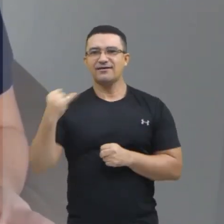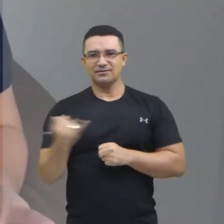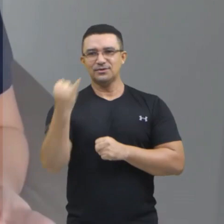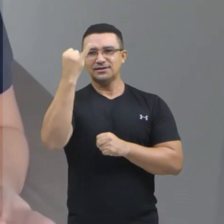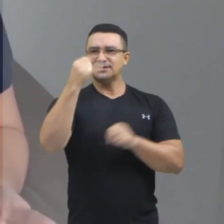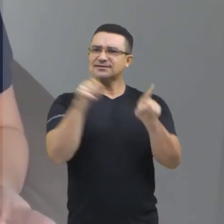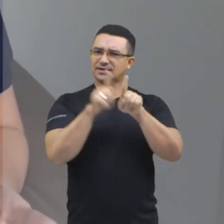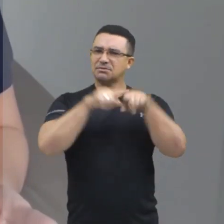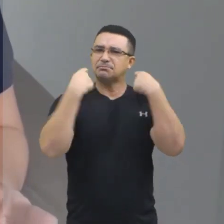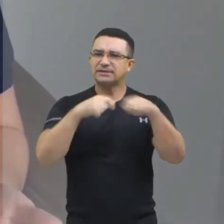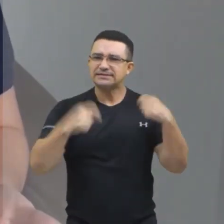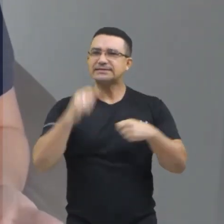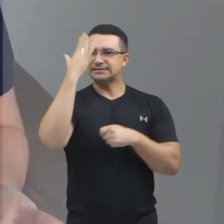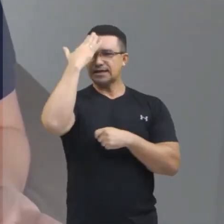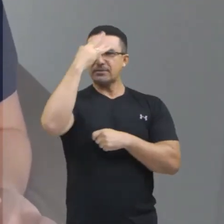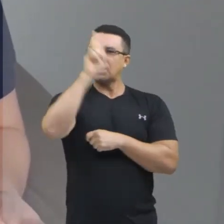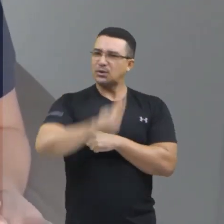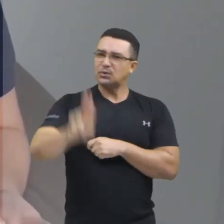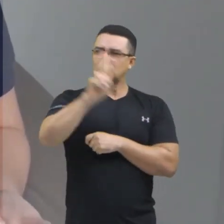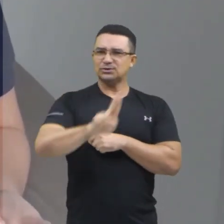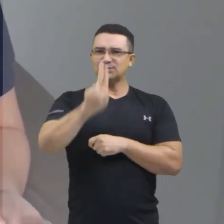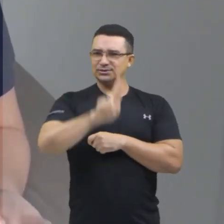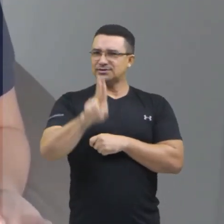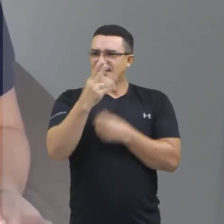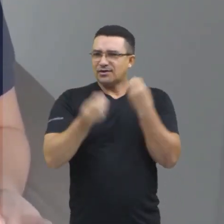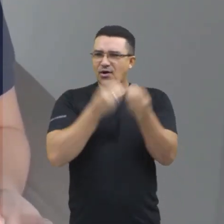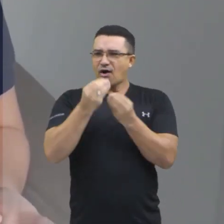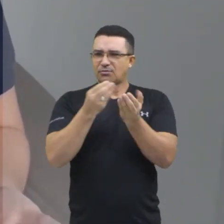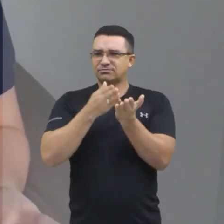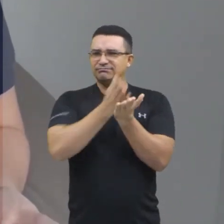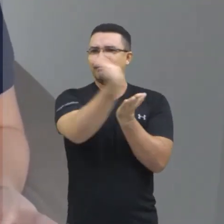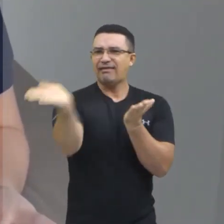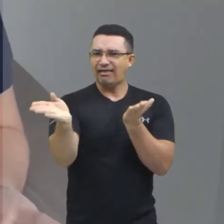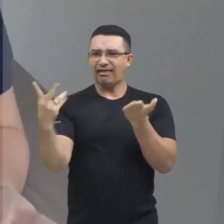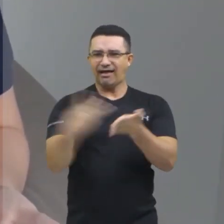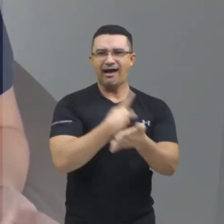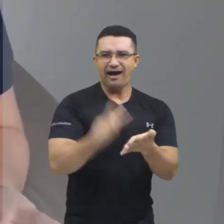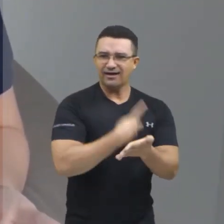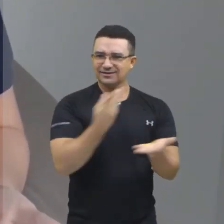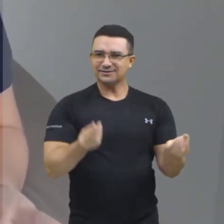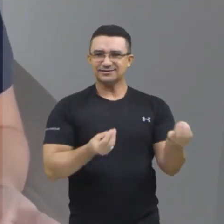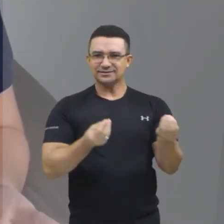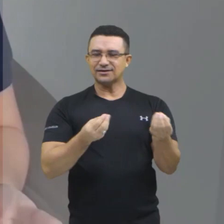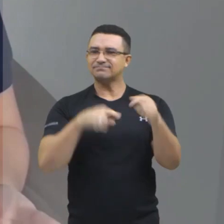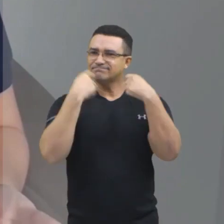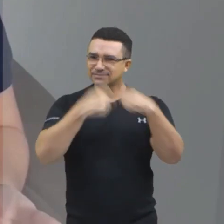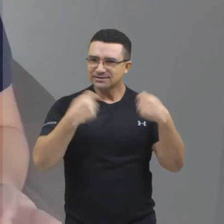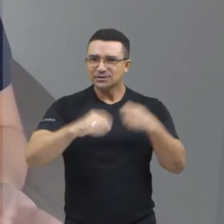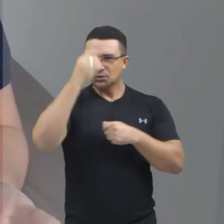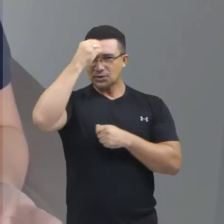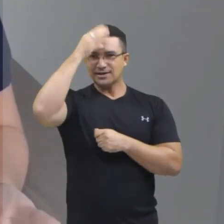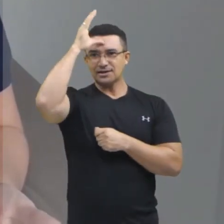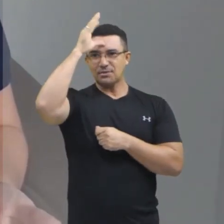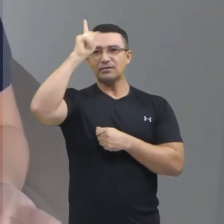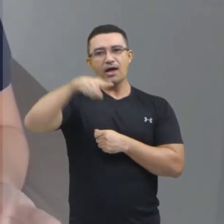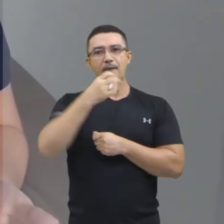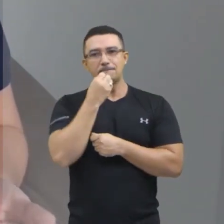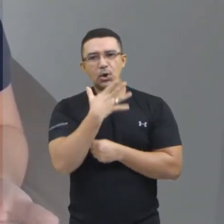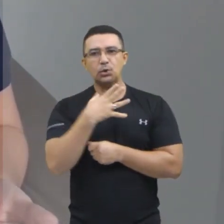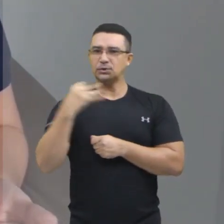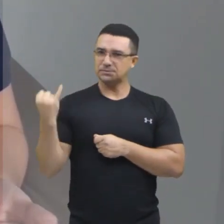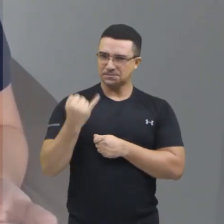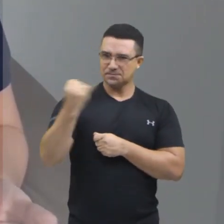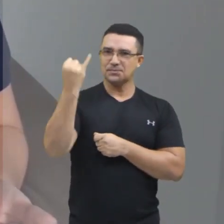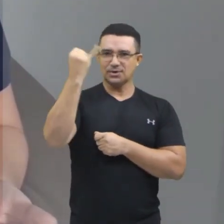saber utilizá-la, porque senão ele vai levar para o caminho errado. Então, ter o conhecimento é bom, é muito importante,